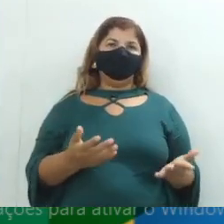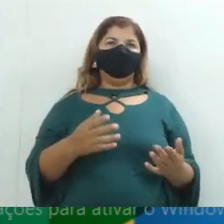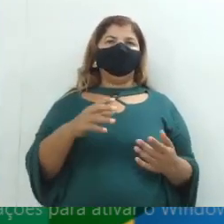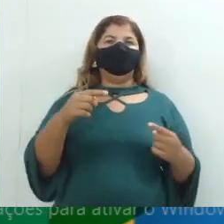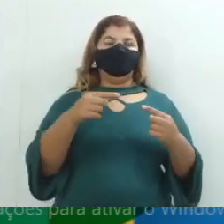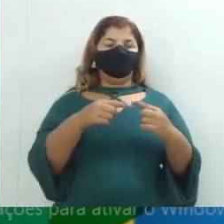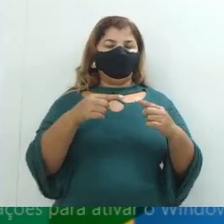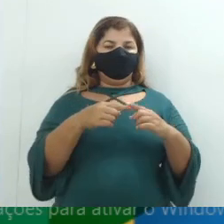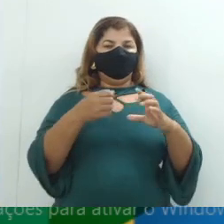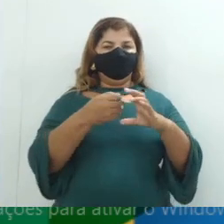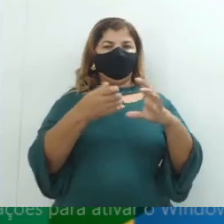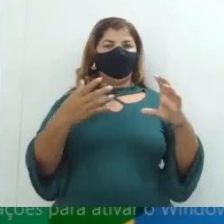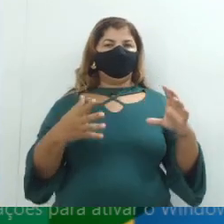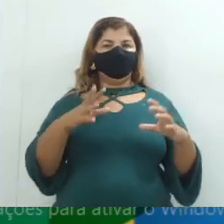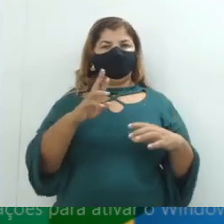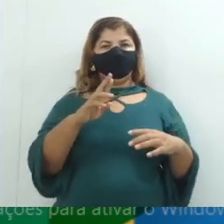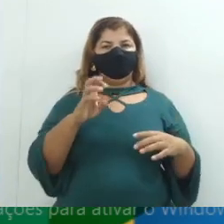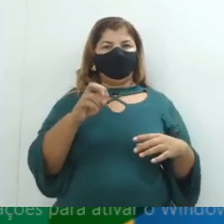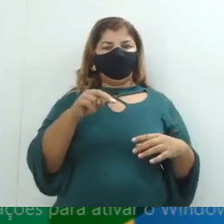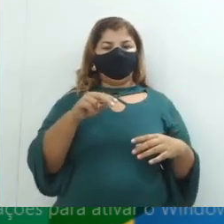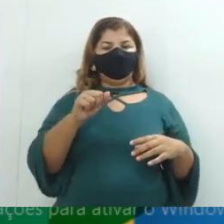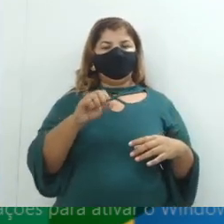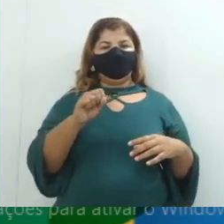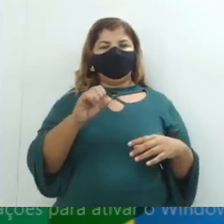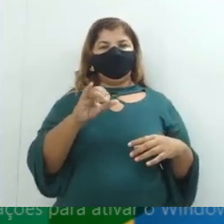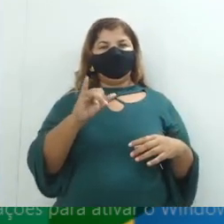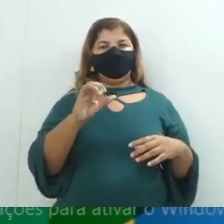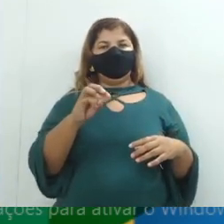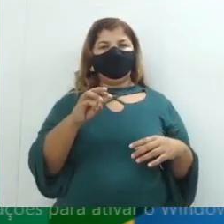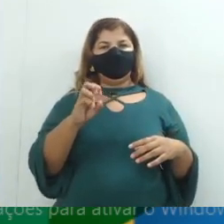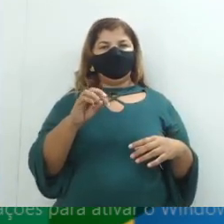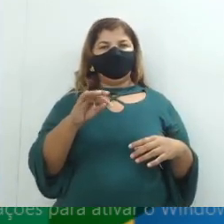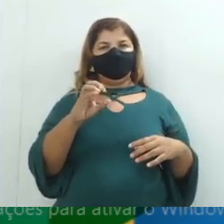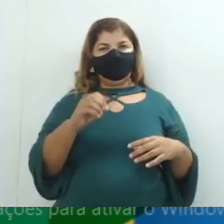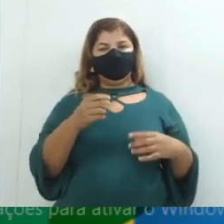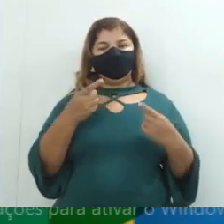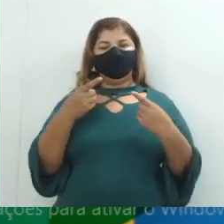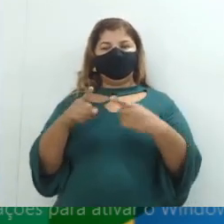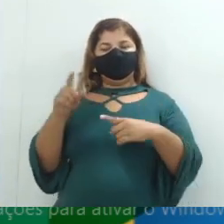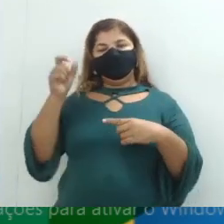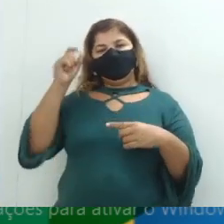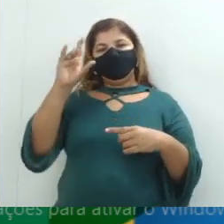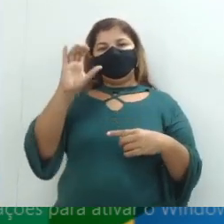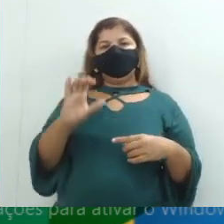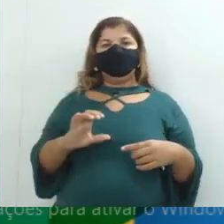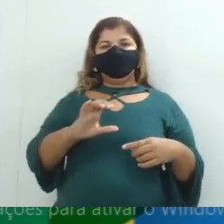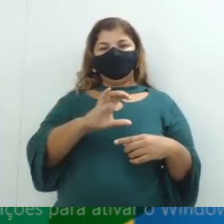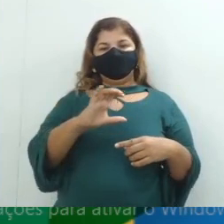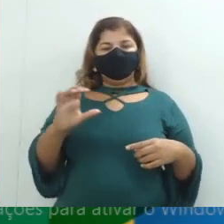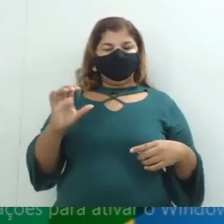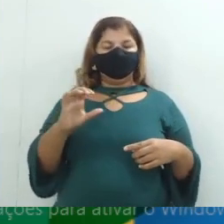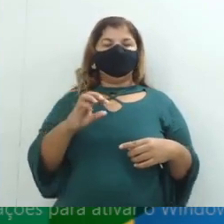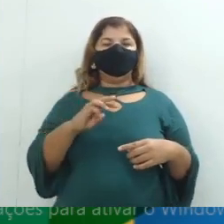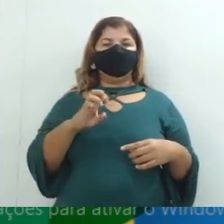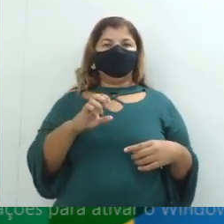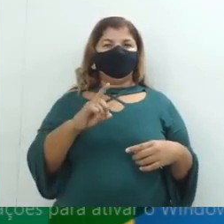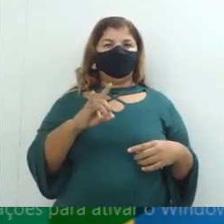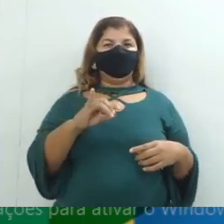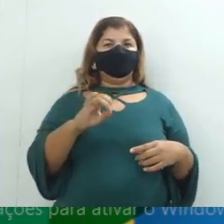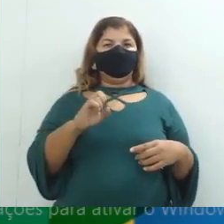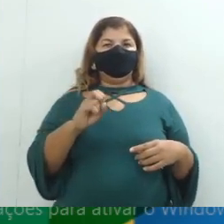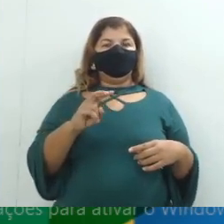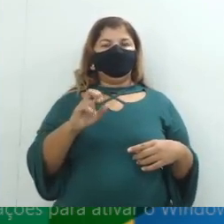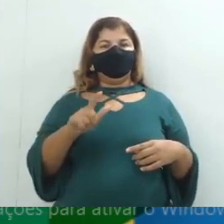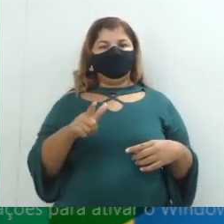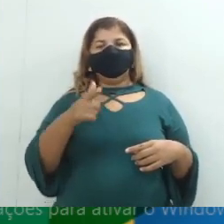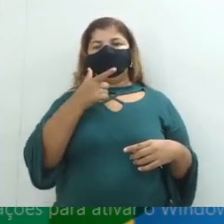isso em contraposição ao quê, pessoal? Em contraposição à ideia do catolicismo, do cristianismo medieval, onde colocava o